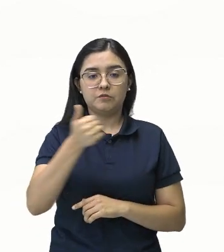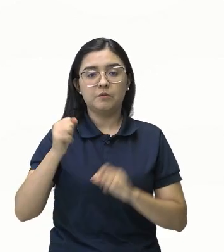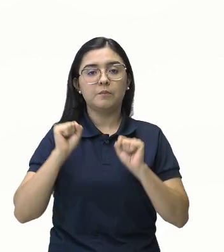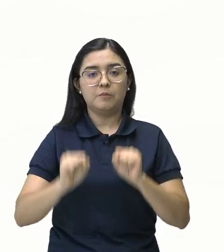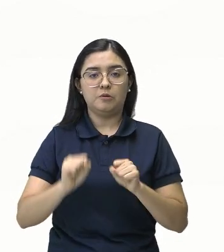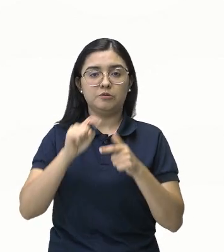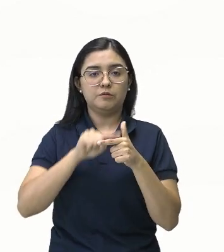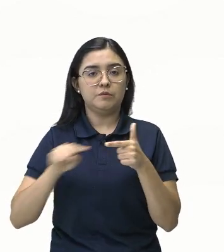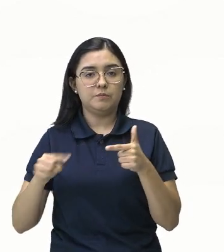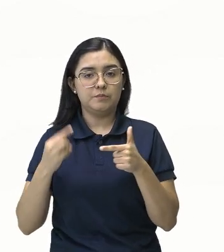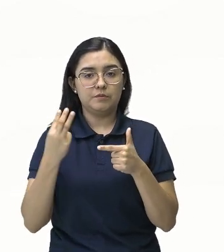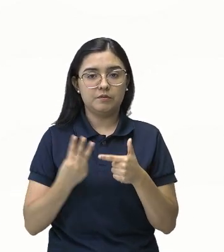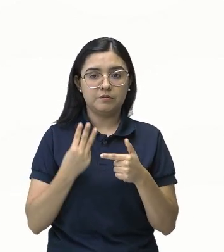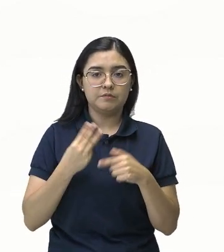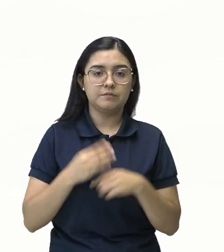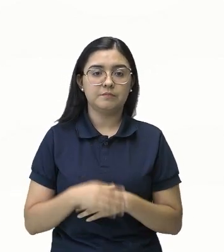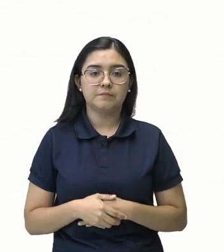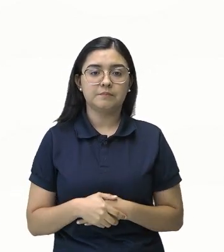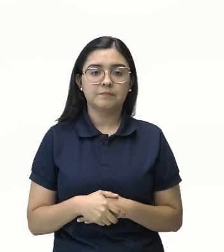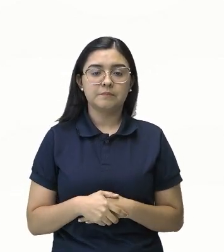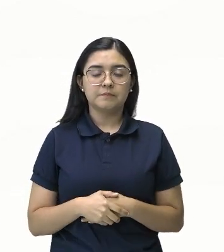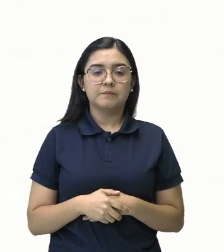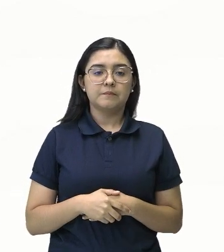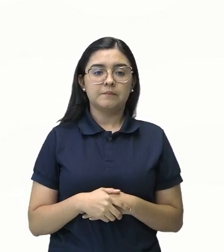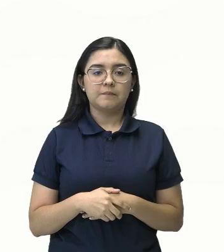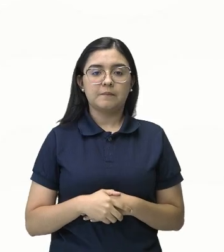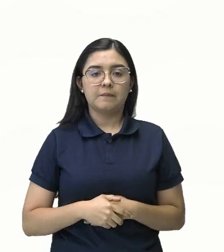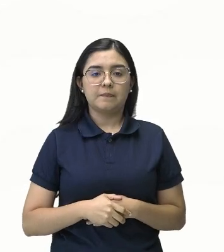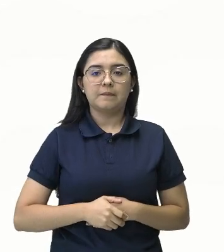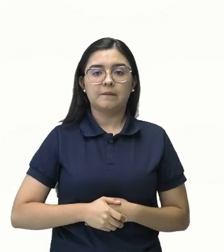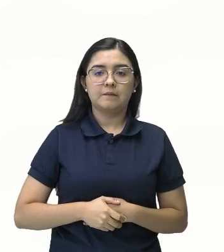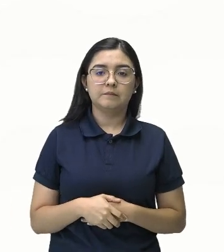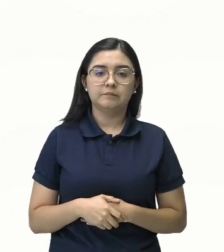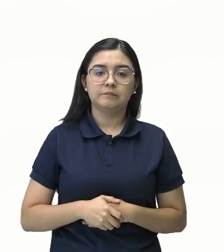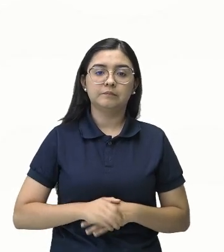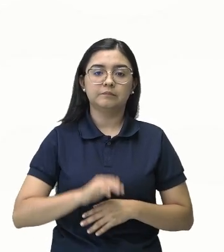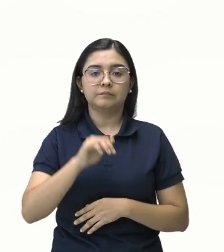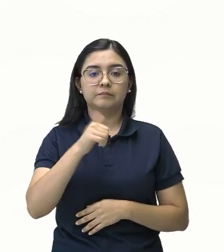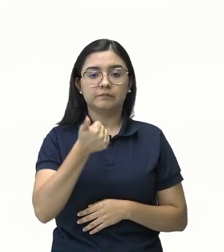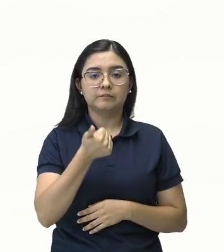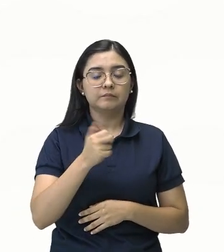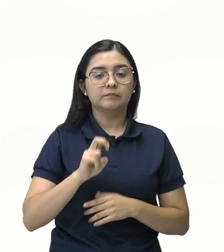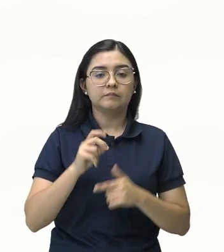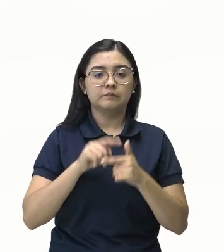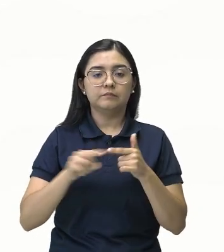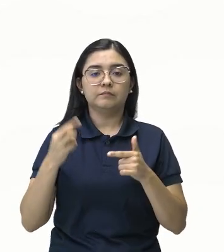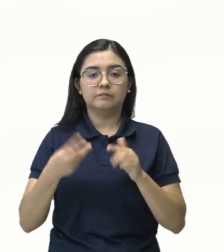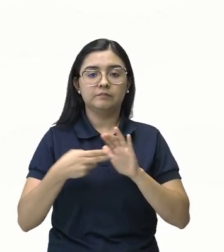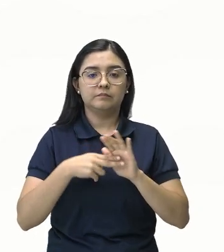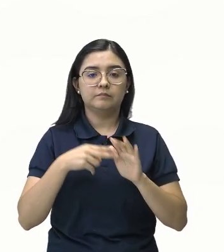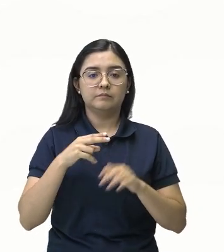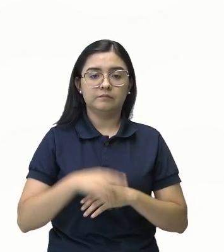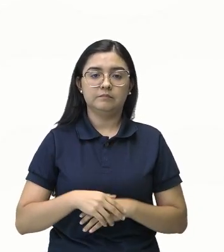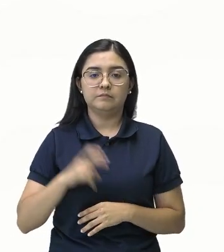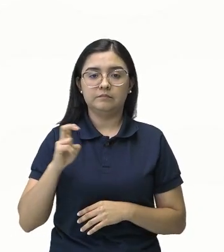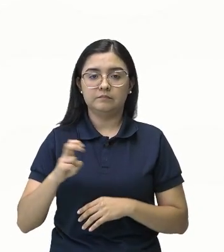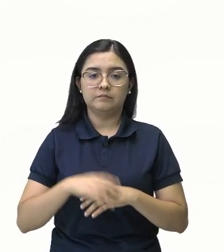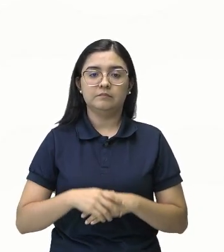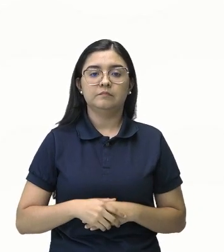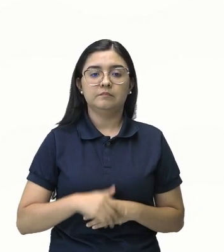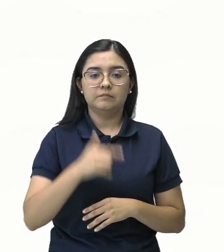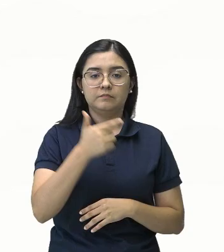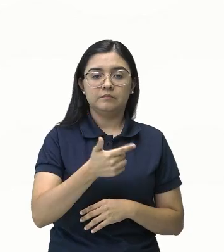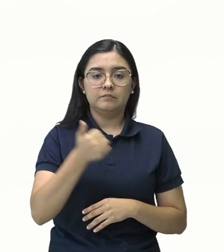por 3. Então, 15 dividido por 3, 5. 21 dividido por